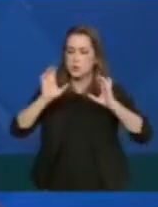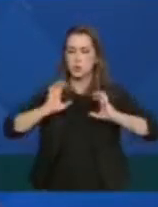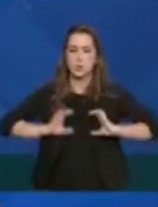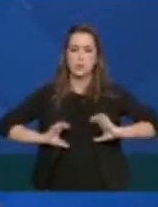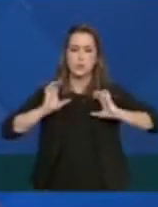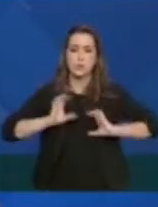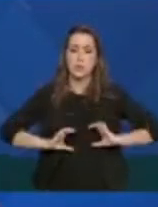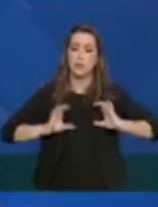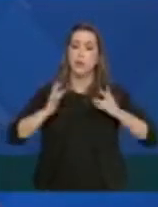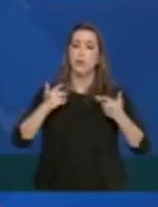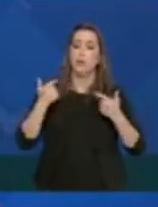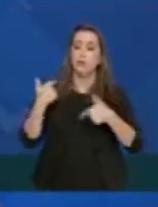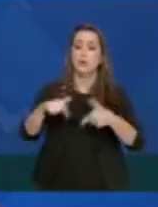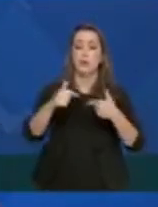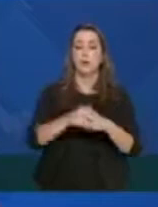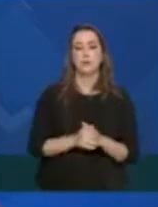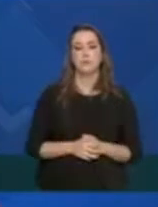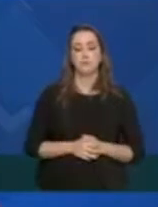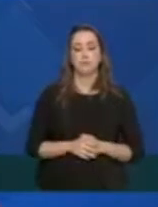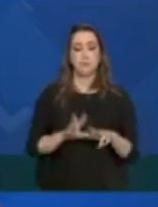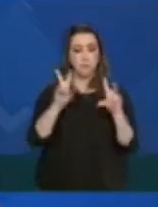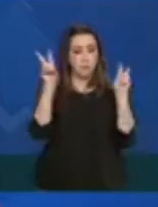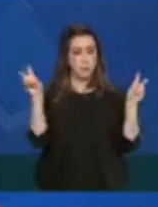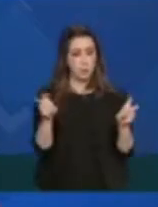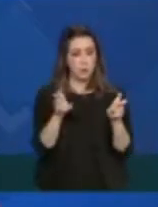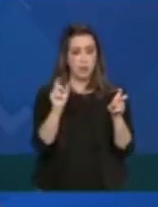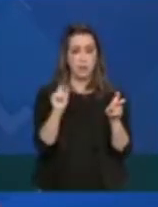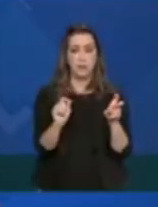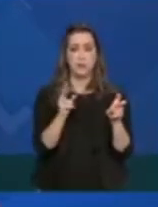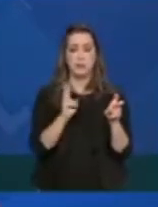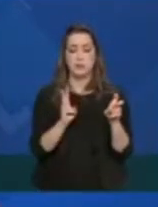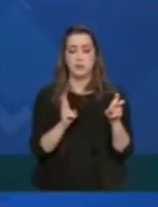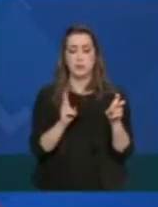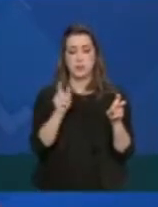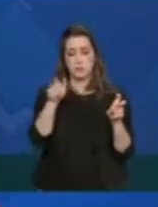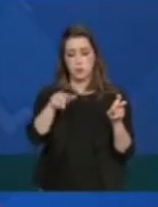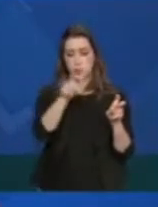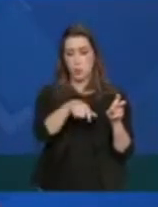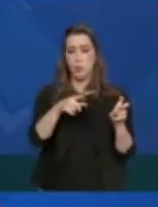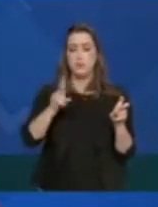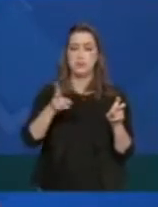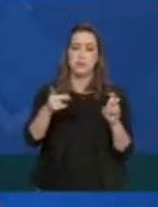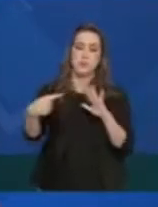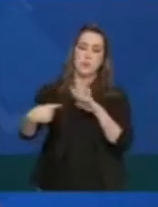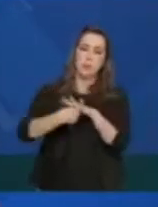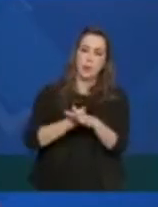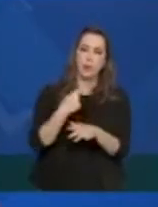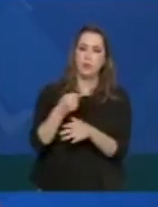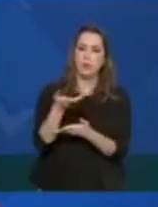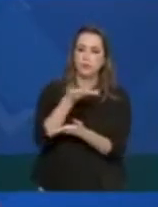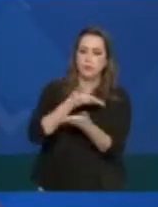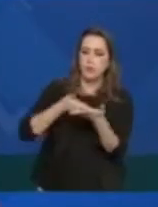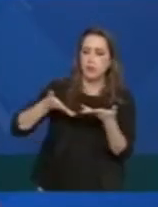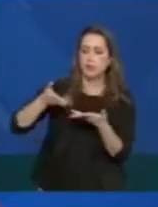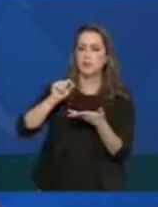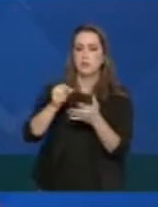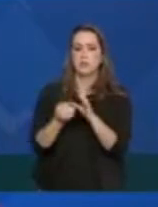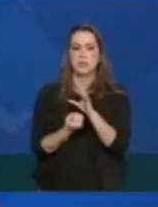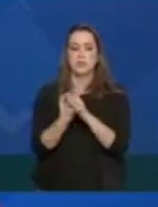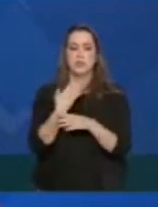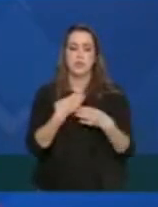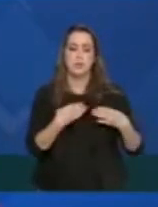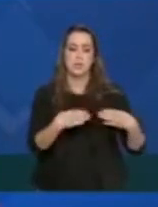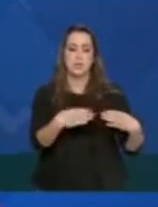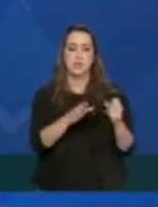ponta. Um assunto que está em voga, que muitos têm questionado e que também foi discutido quanto à relação à recriação do